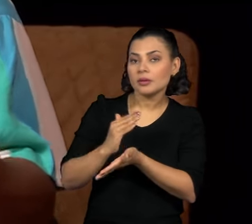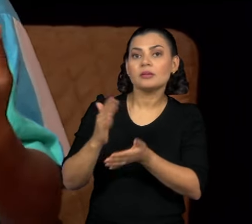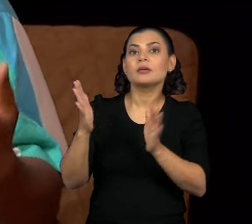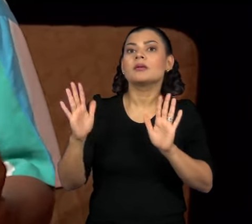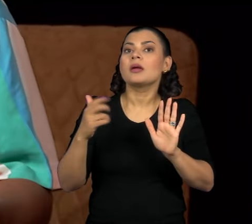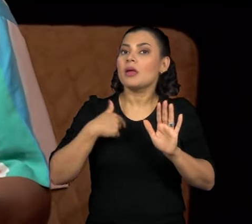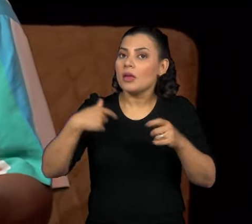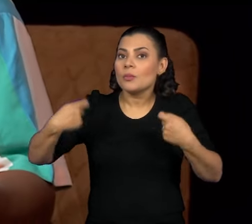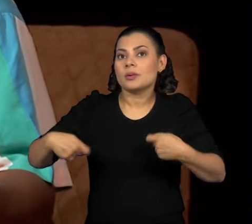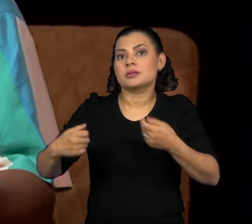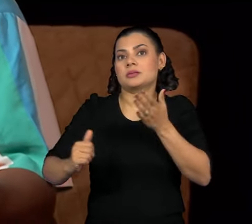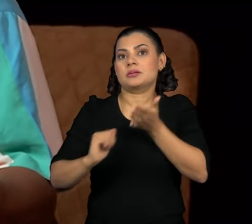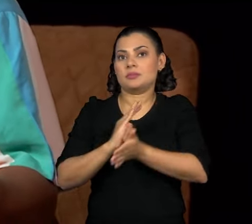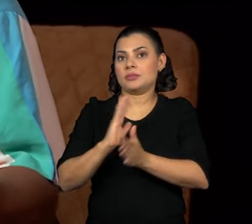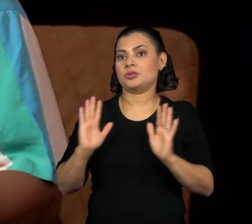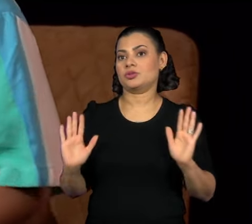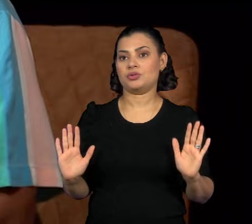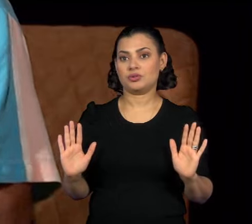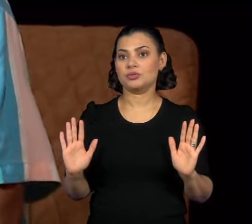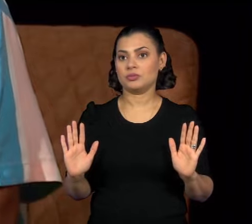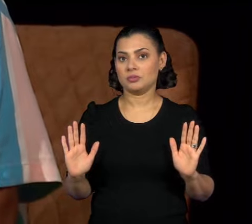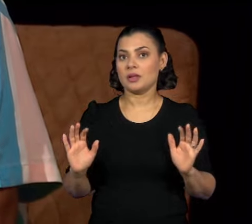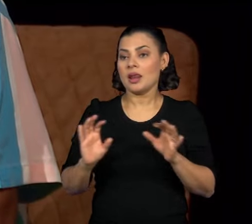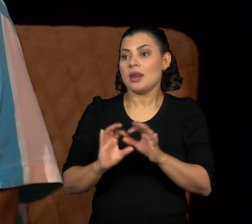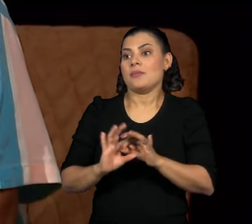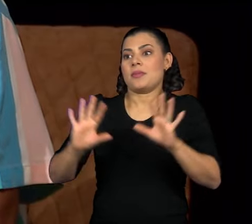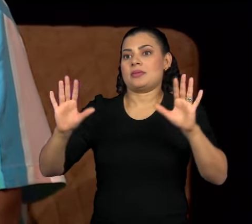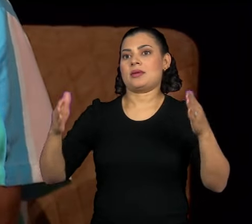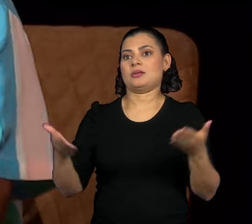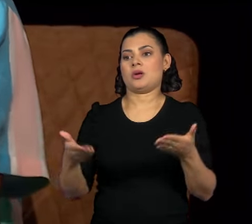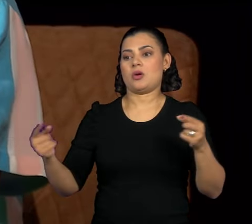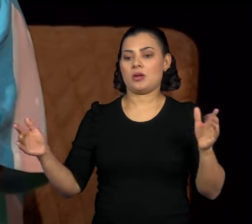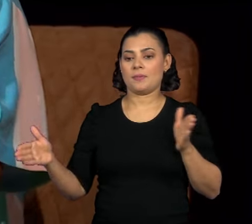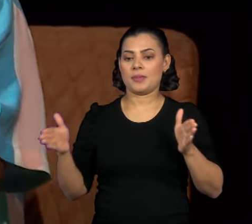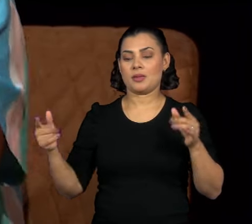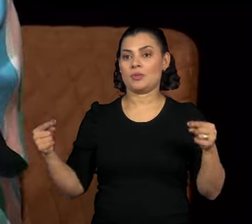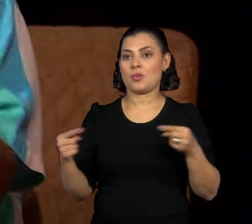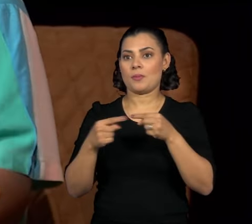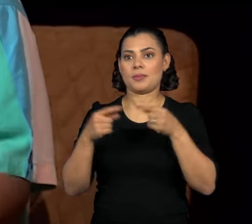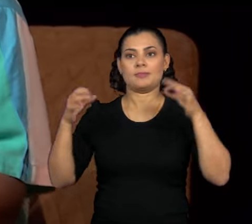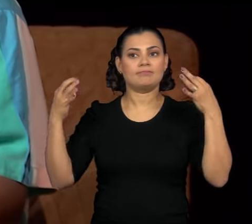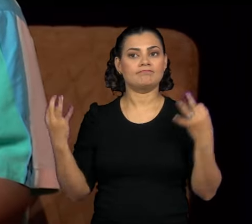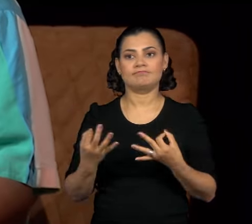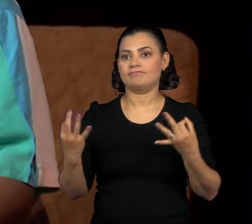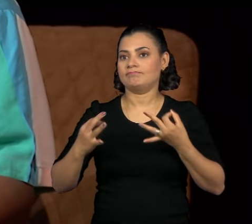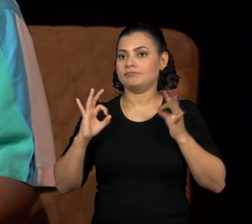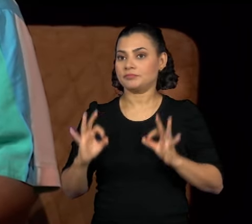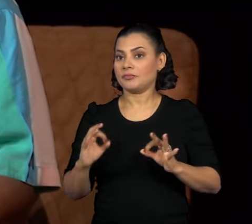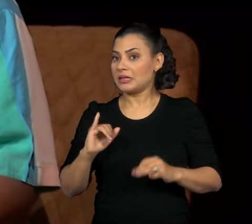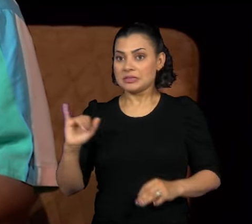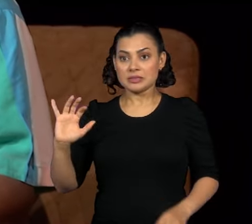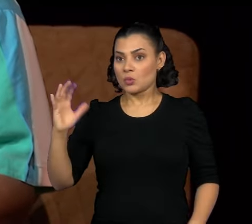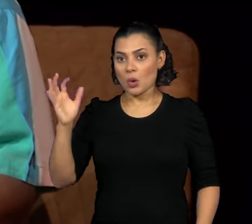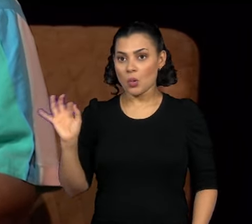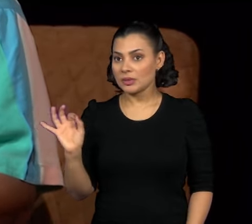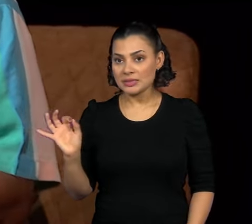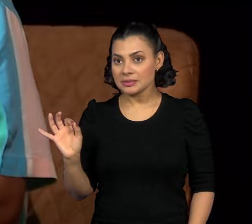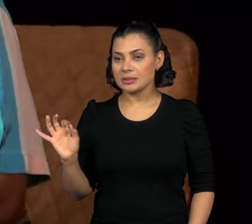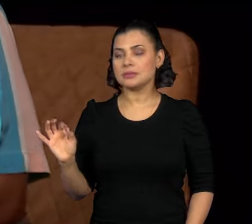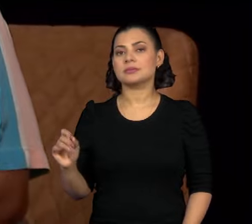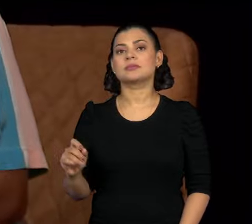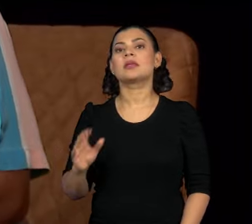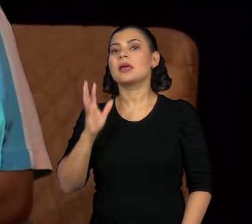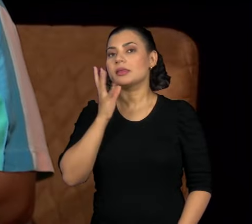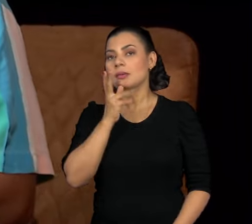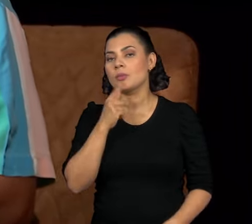eu preciso dessa liberdade agora. E se isso não acontecesse, eu ia